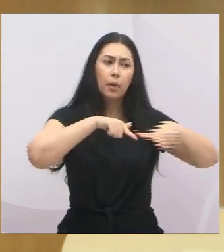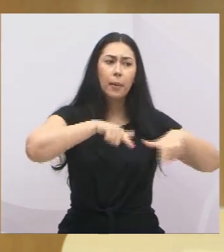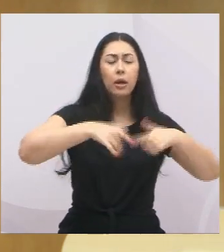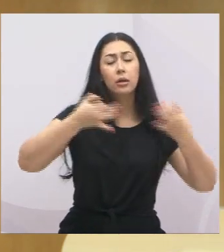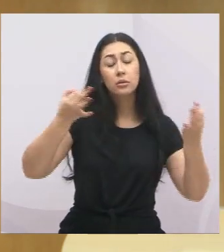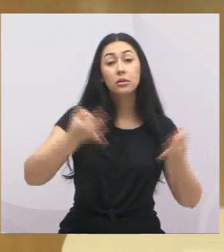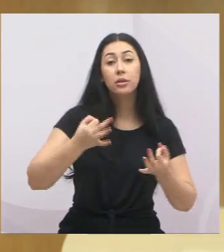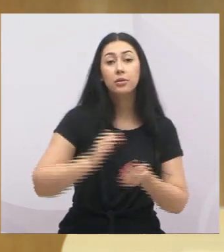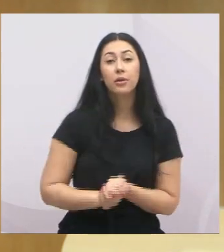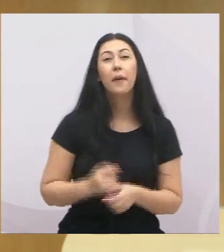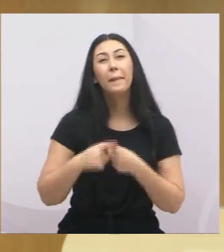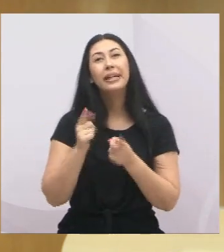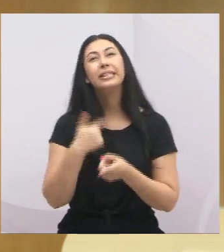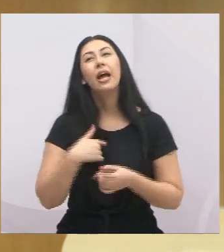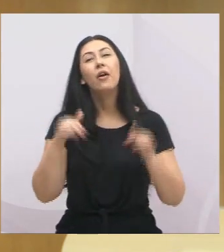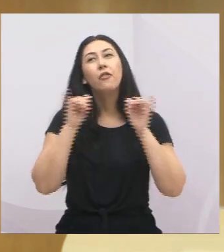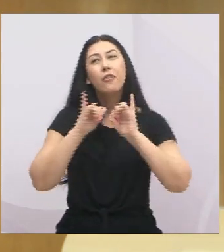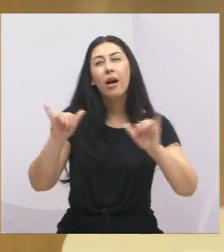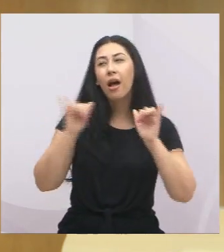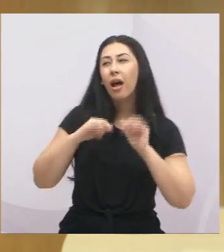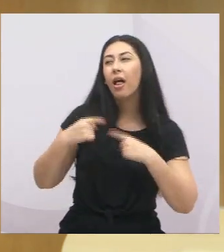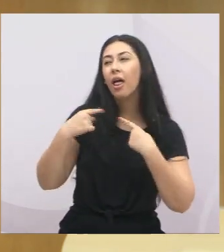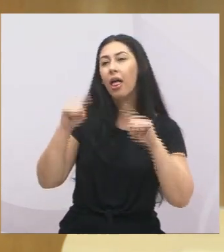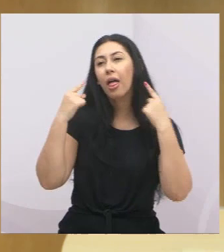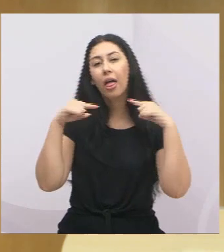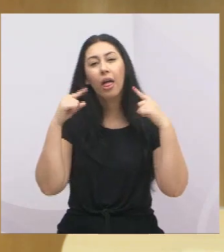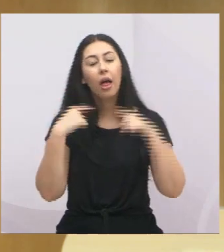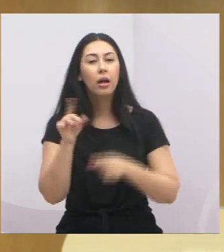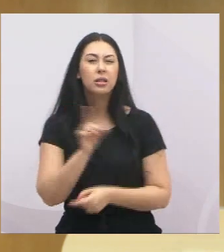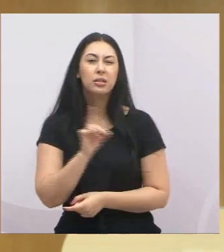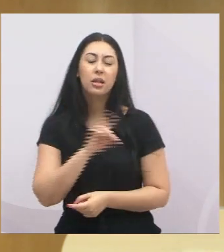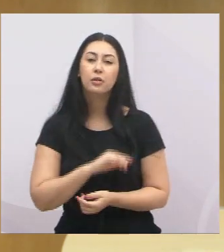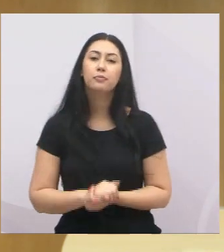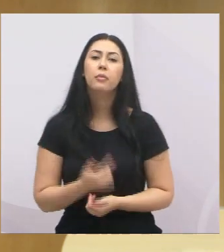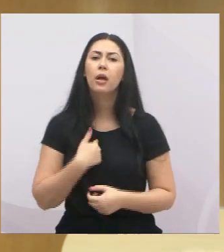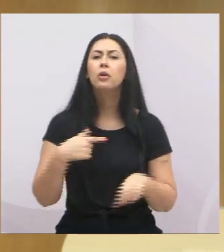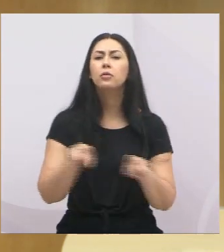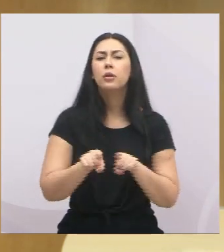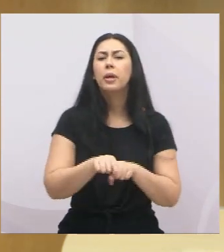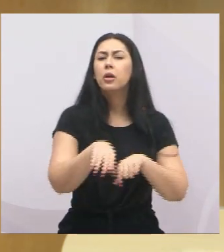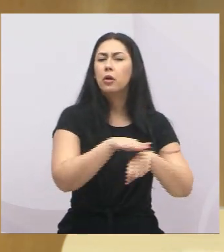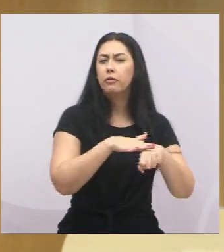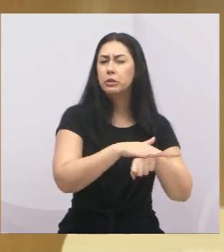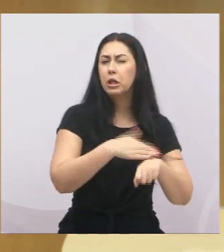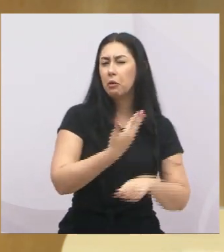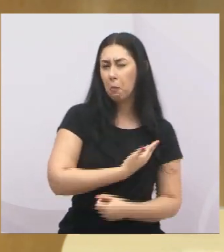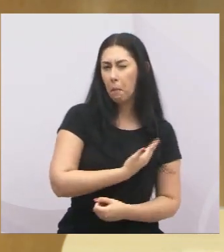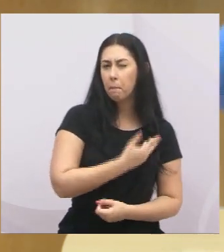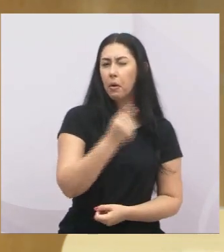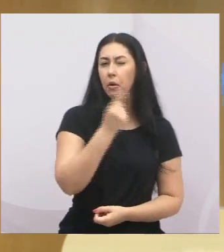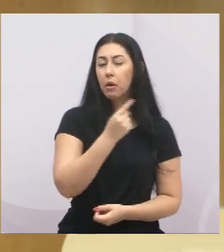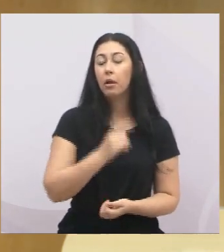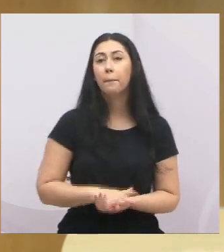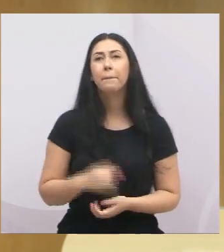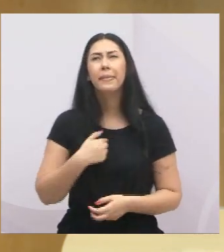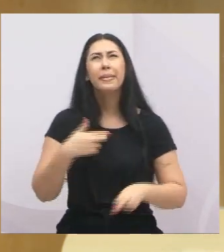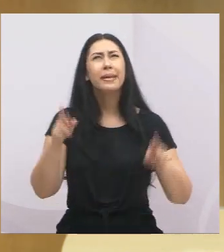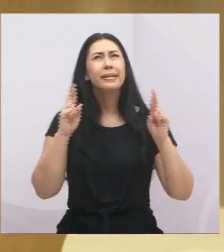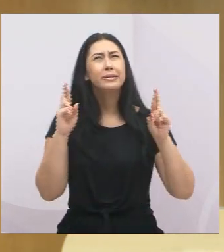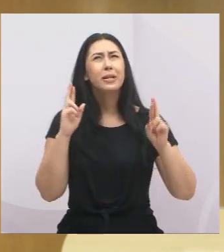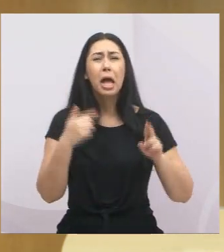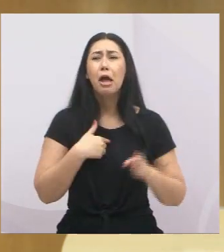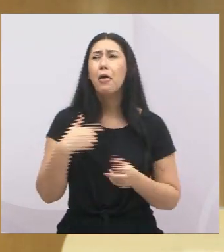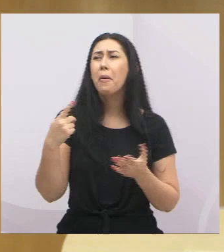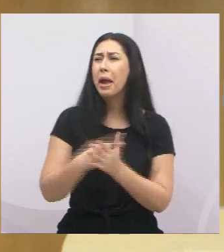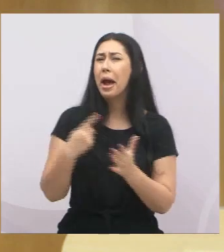eu não quero aqui ser pessimista, e como disse lá para o meu amigo Zé Maria, meu companheiro lá de bairro, eu torço para que eu esteja errado,